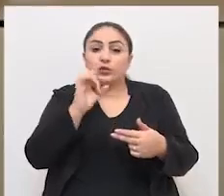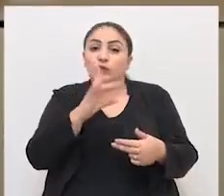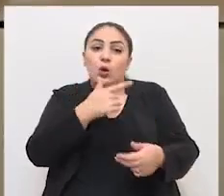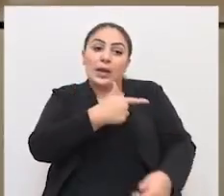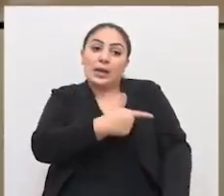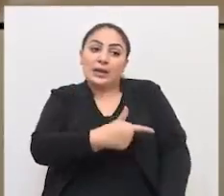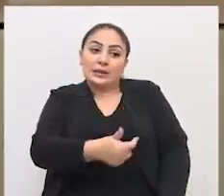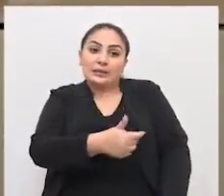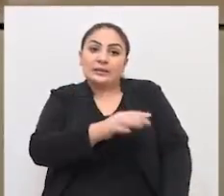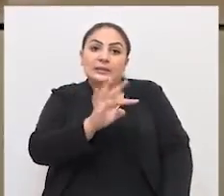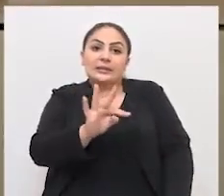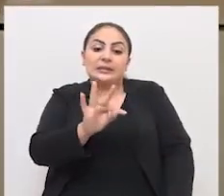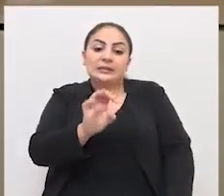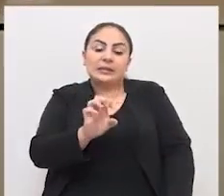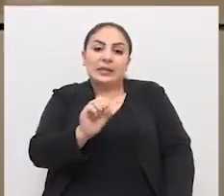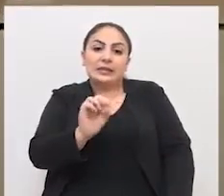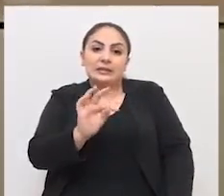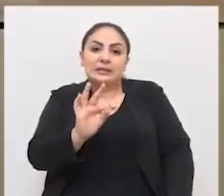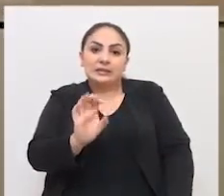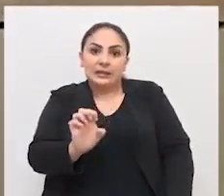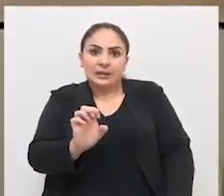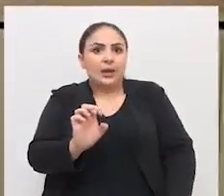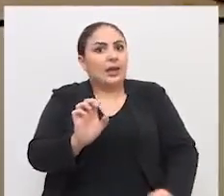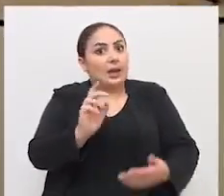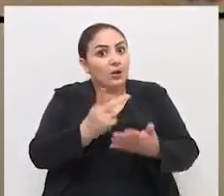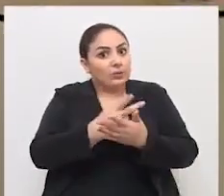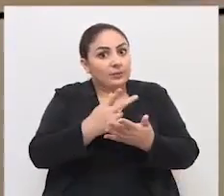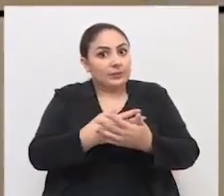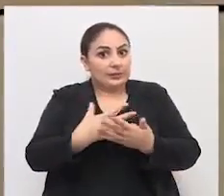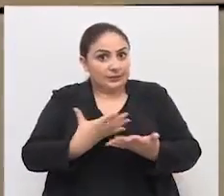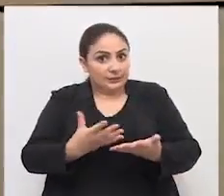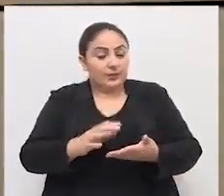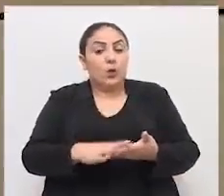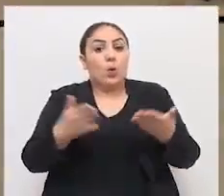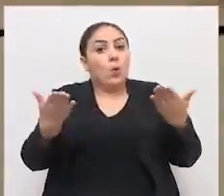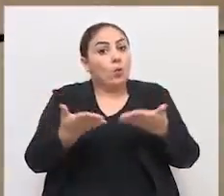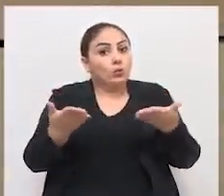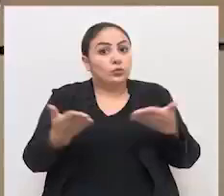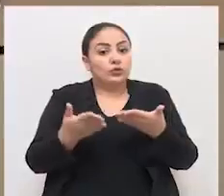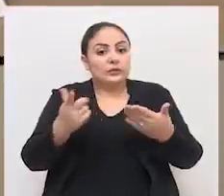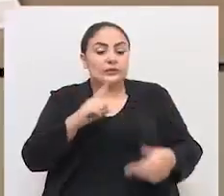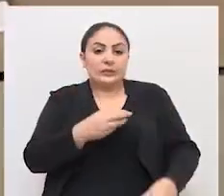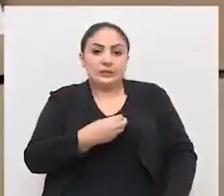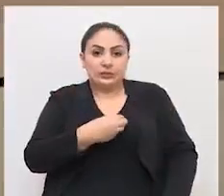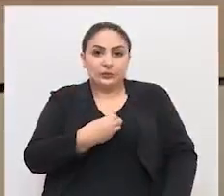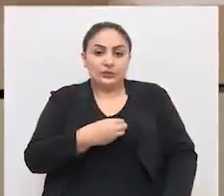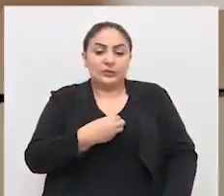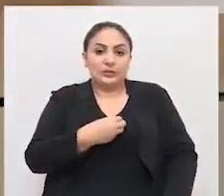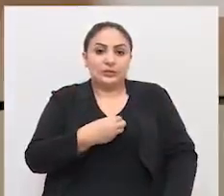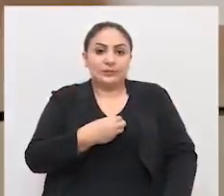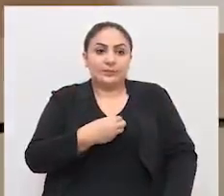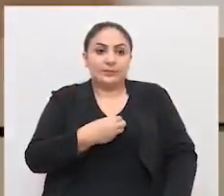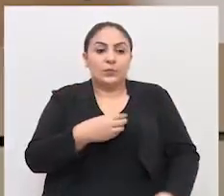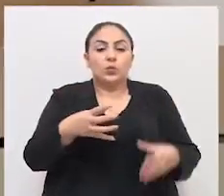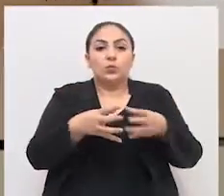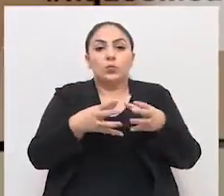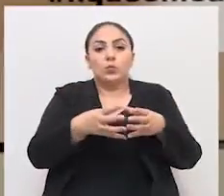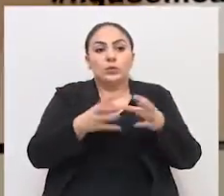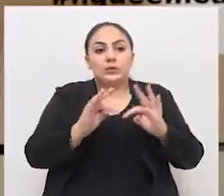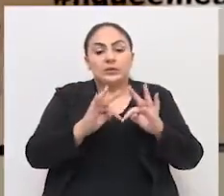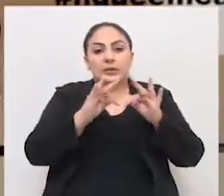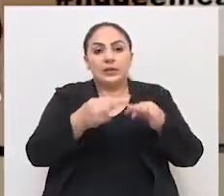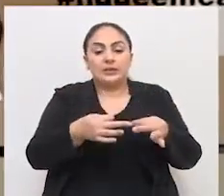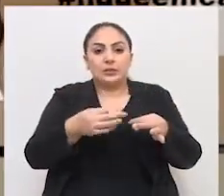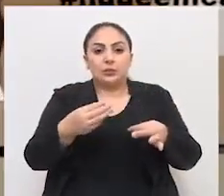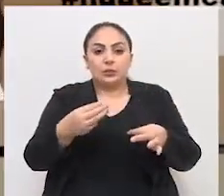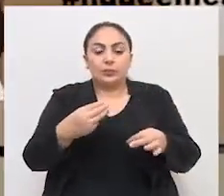apenas como teste. Usei o termo erroneamente. Hoje está ajustado pela equipe